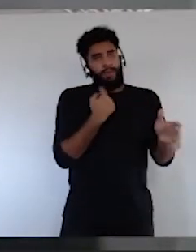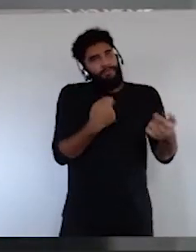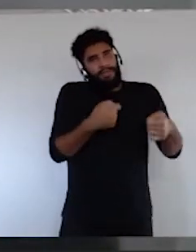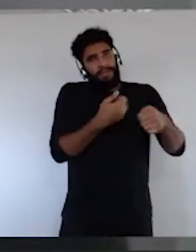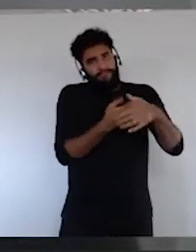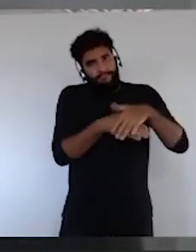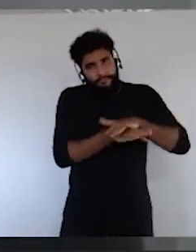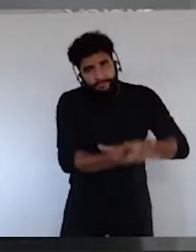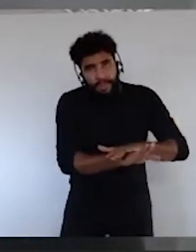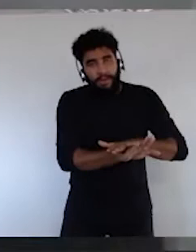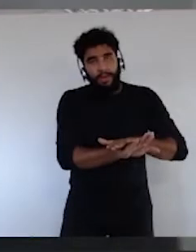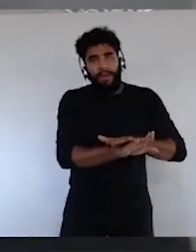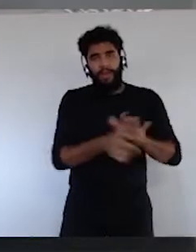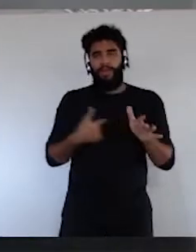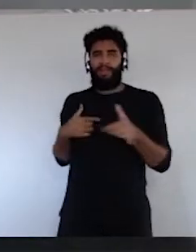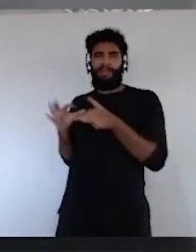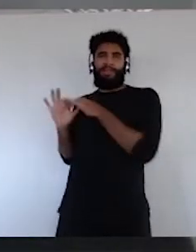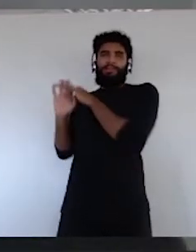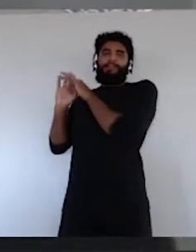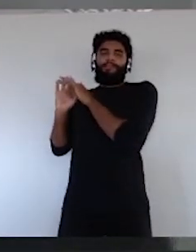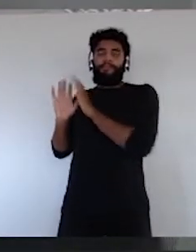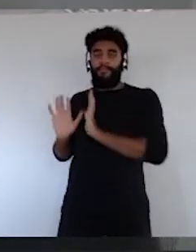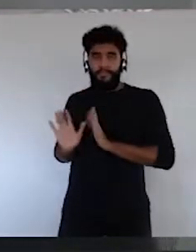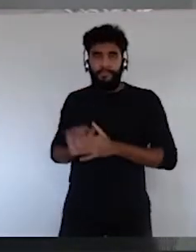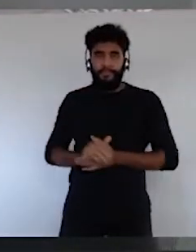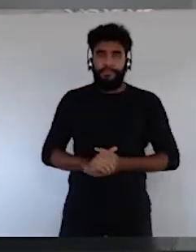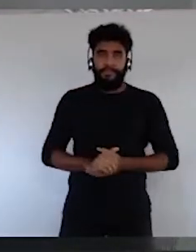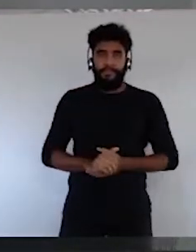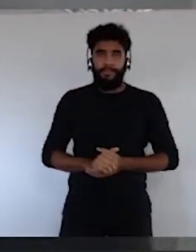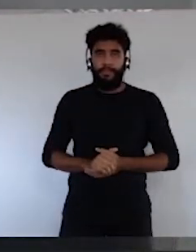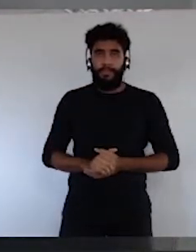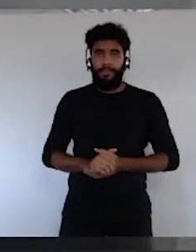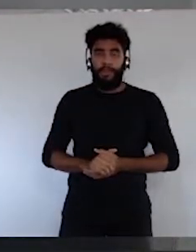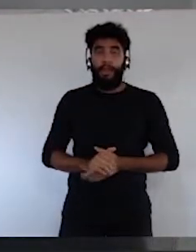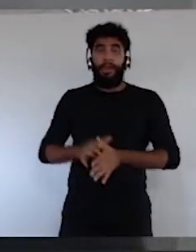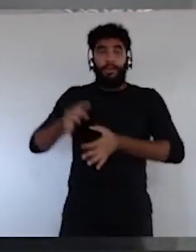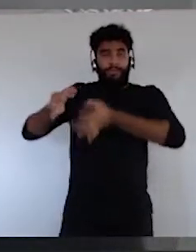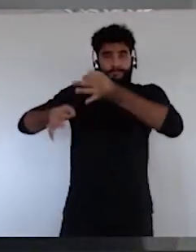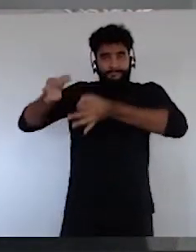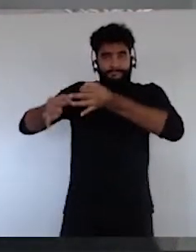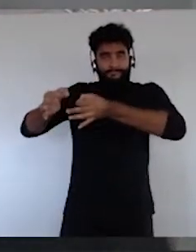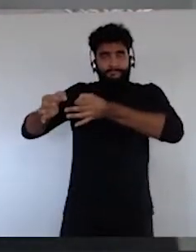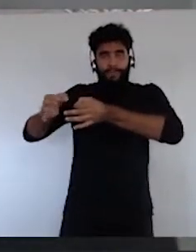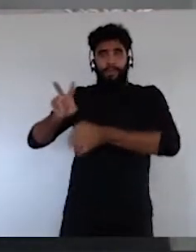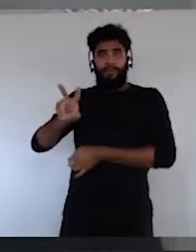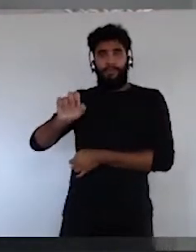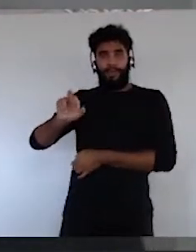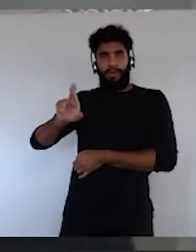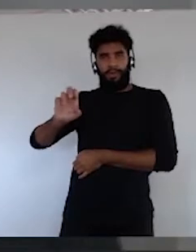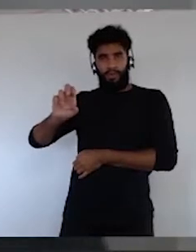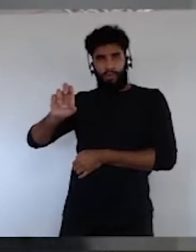E eu entendo que não deve ficar, não deve permanecer. Eu entendo que isso é para esse momento